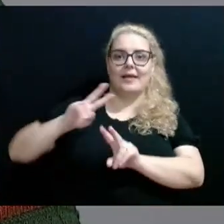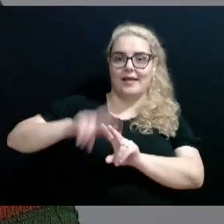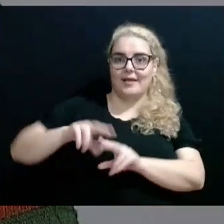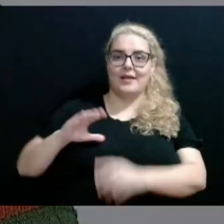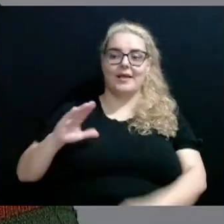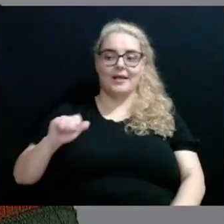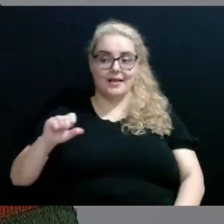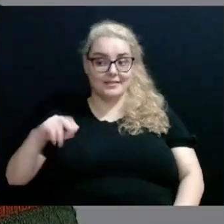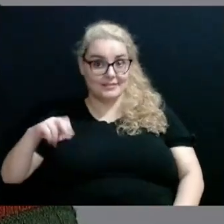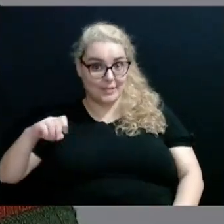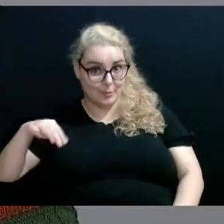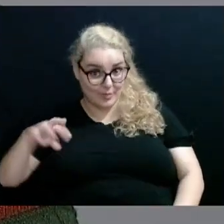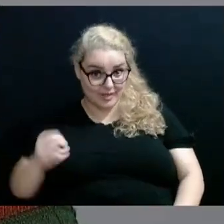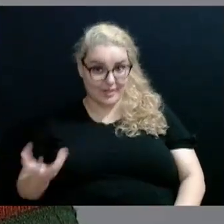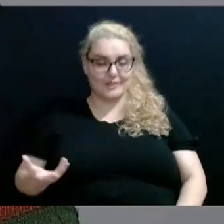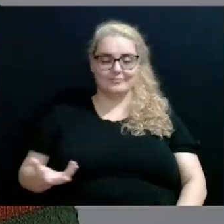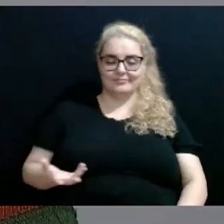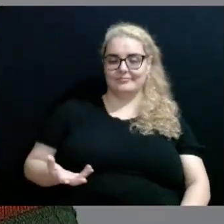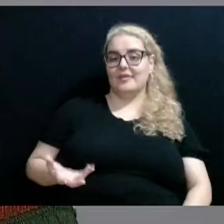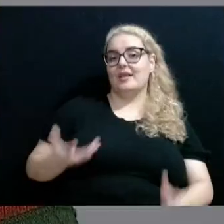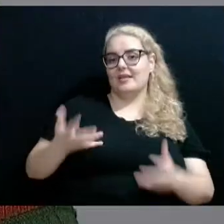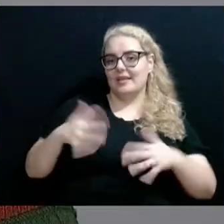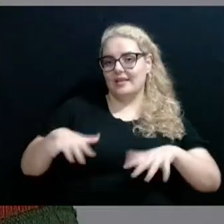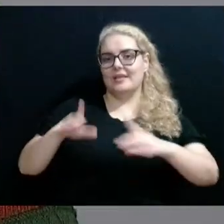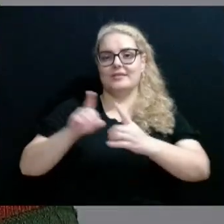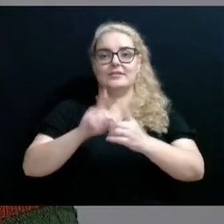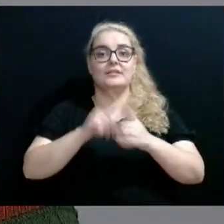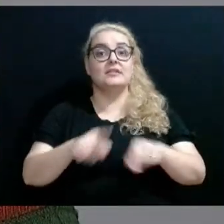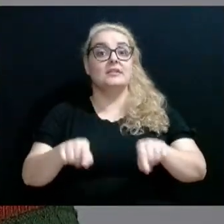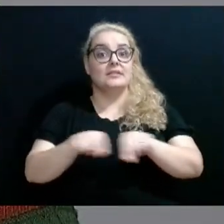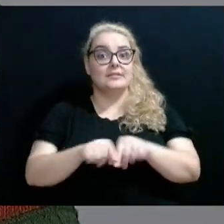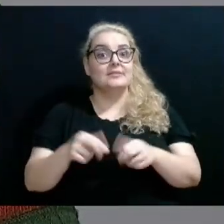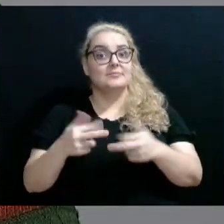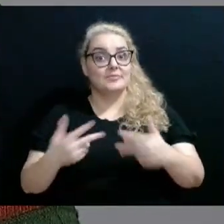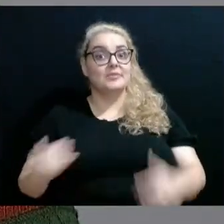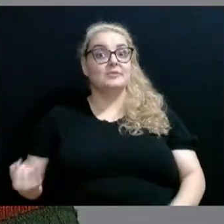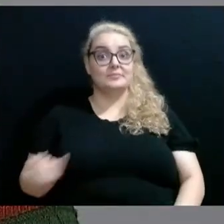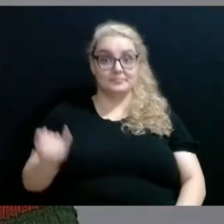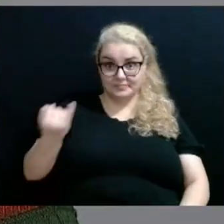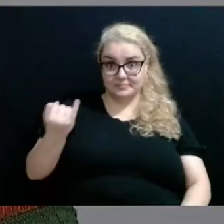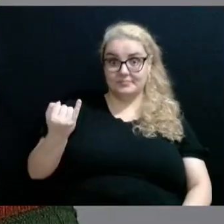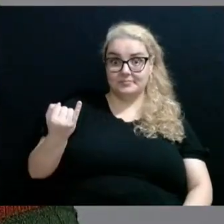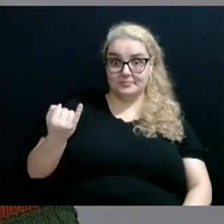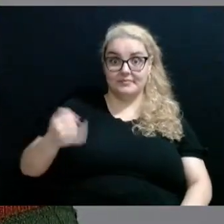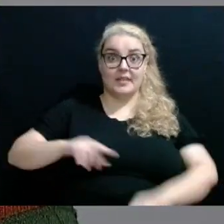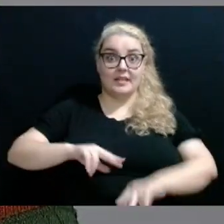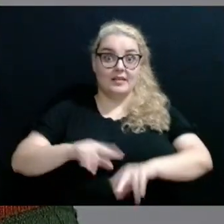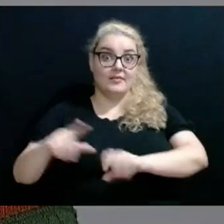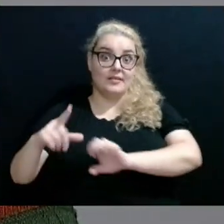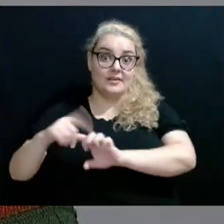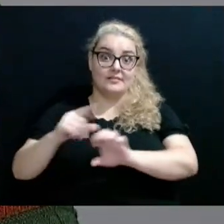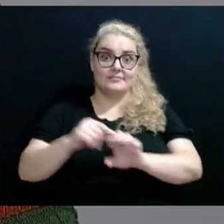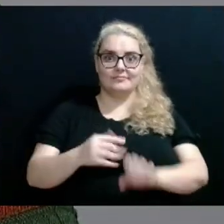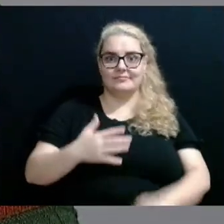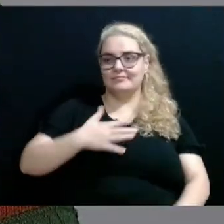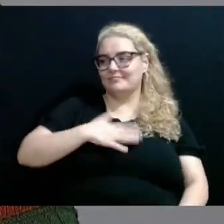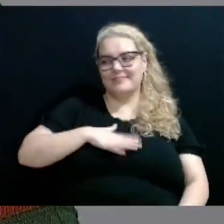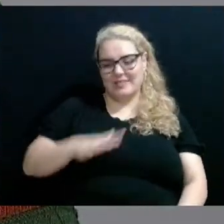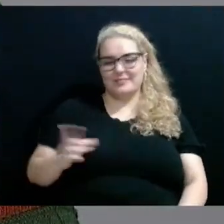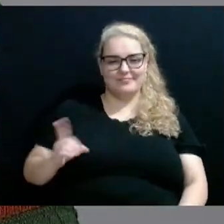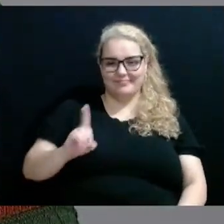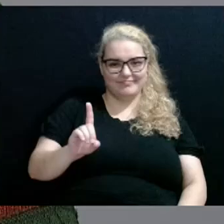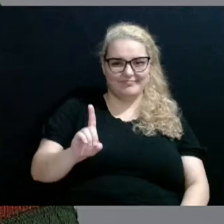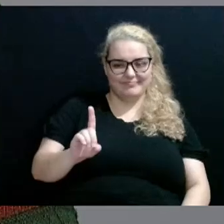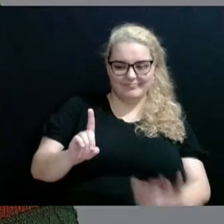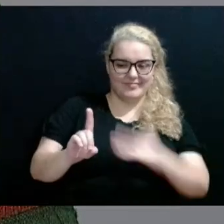direcionadas para os nichos que a gente quer atender. E também uma coisa que é essencial. Muitas empreendedoras não gostam de aparecer nas redes sociais,